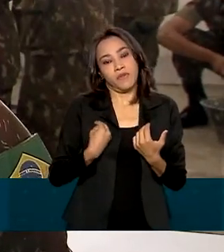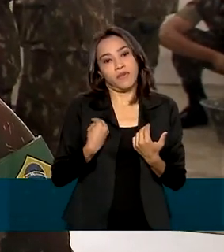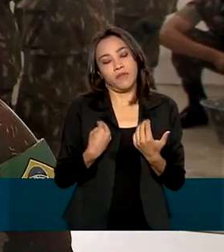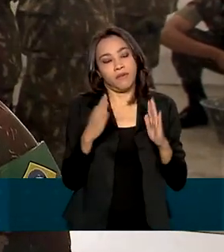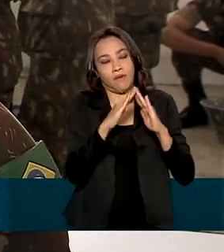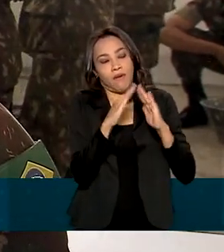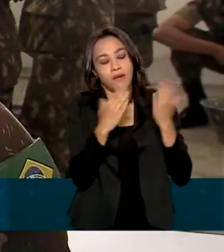preciso arrumar alguma